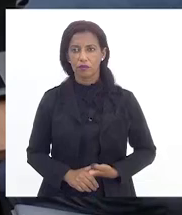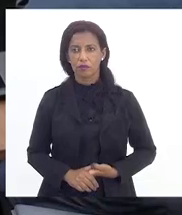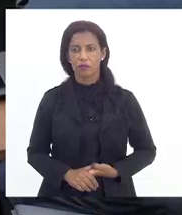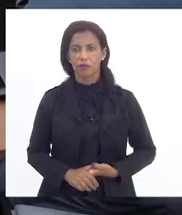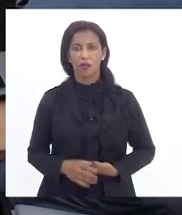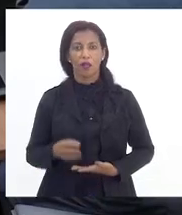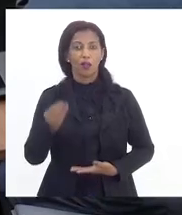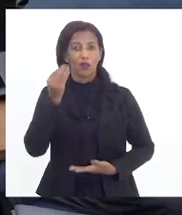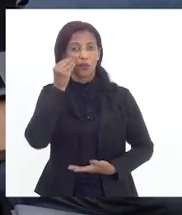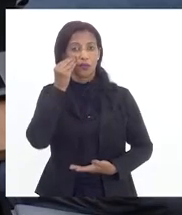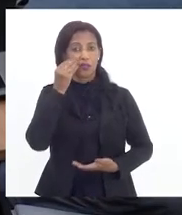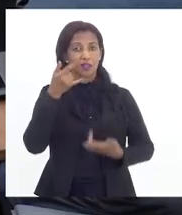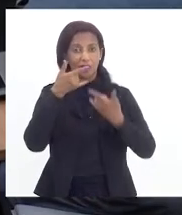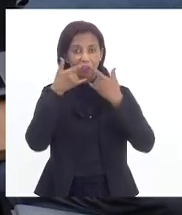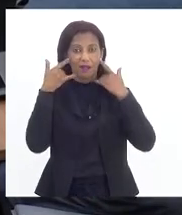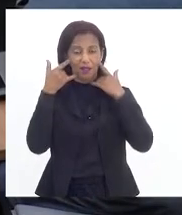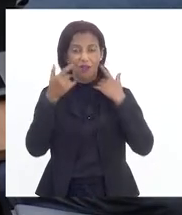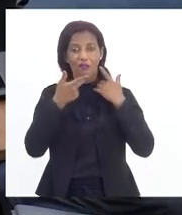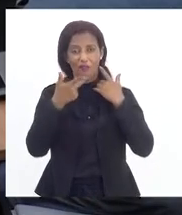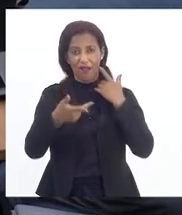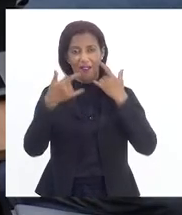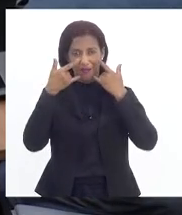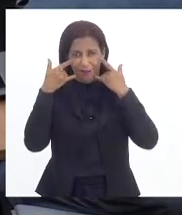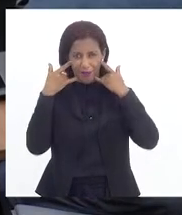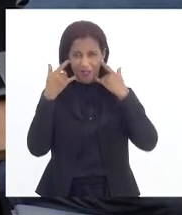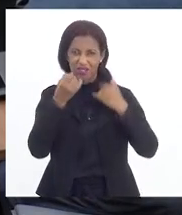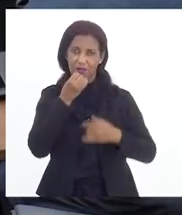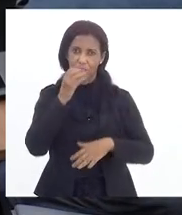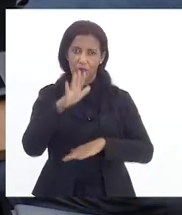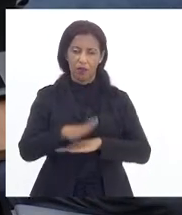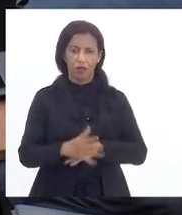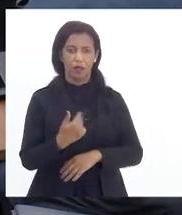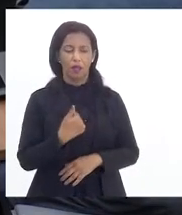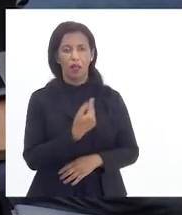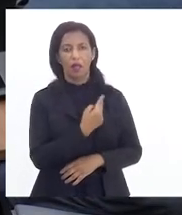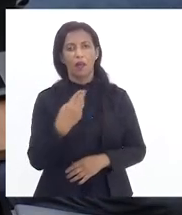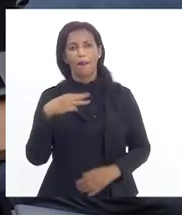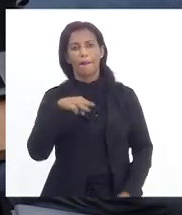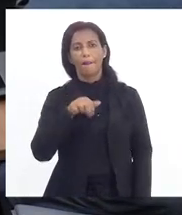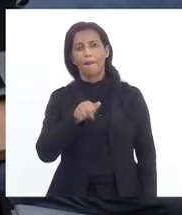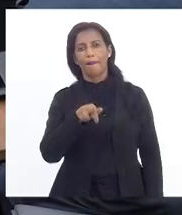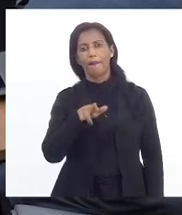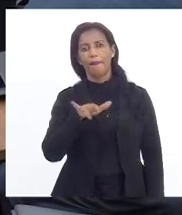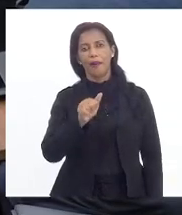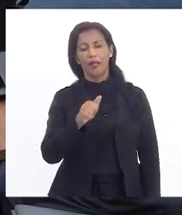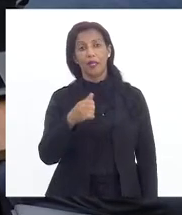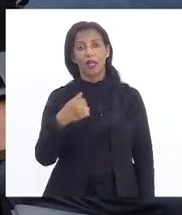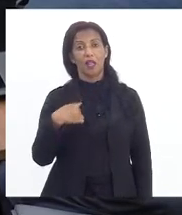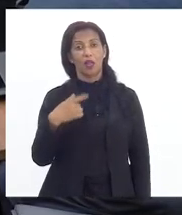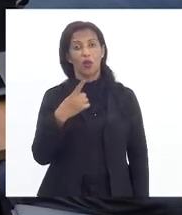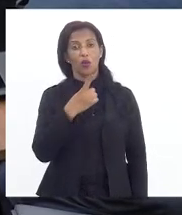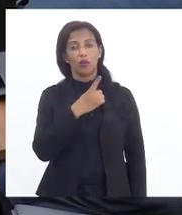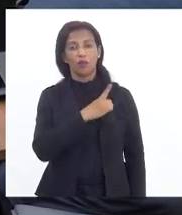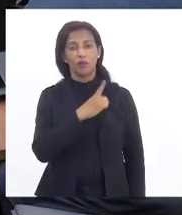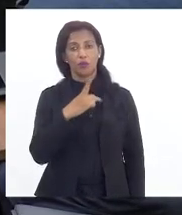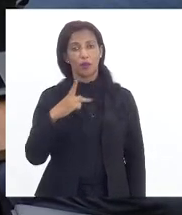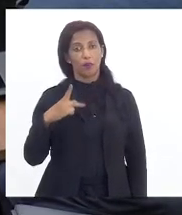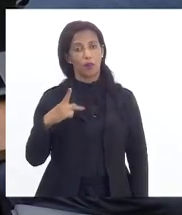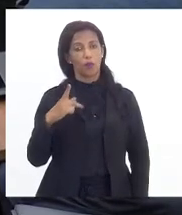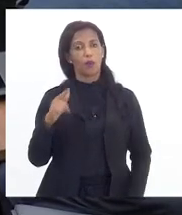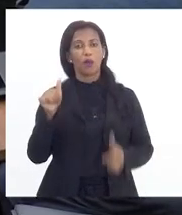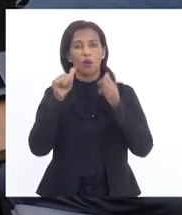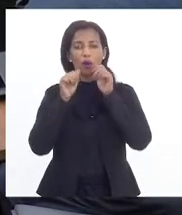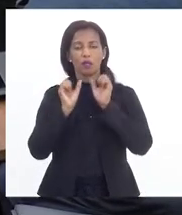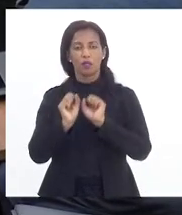a marca bem boa tarde a todas e todos Eu me chamo Maria Carmen de sayo sua defensora pública e assessora